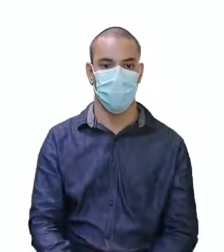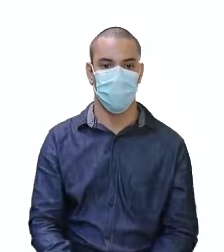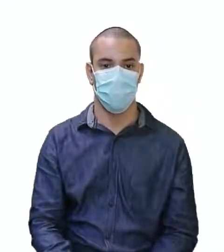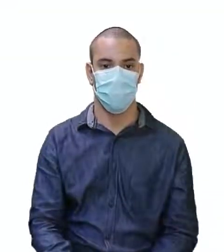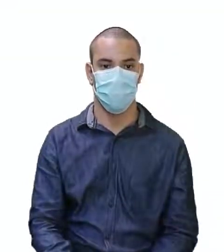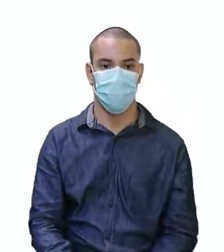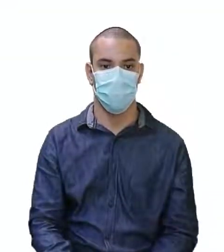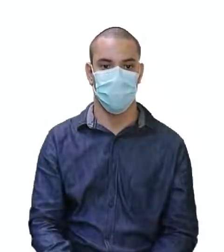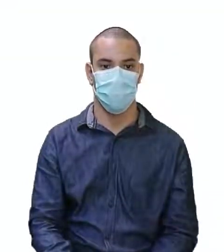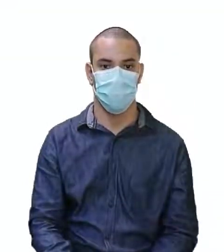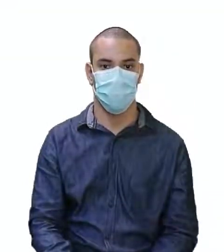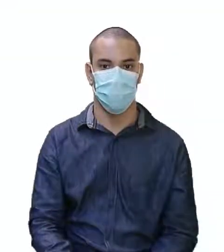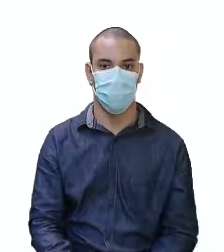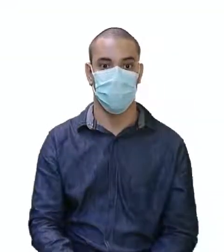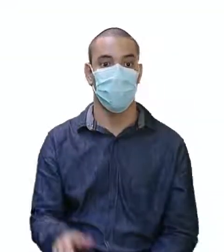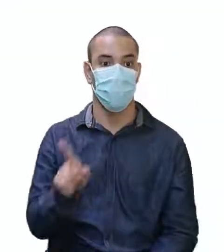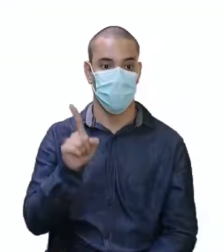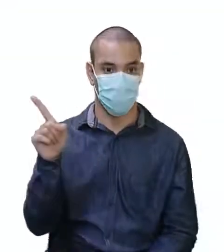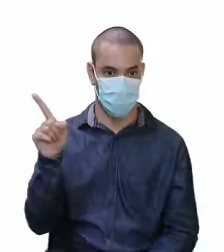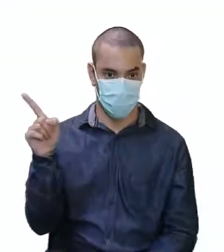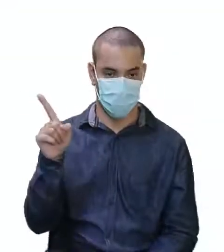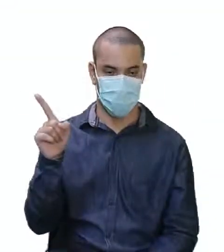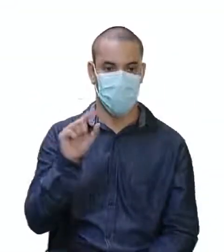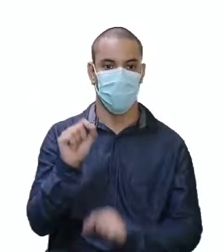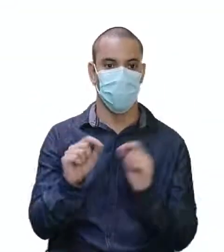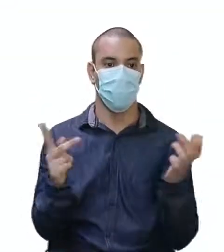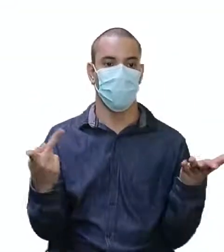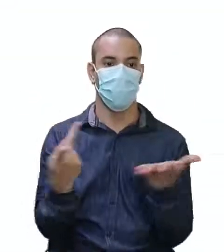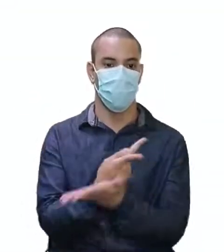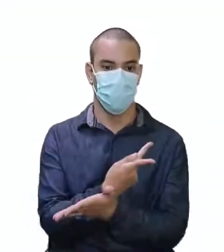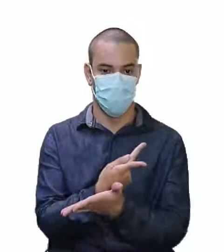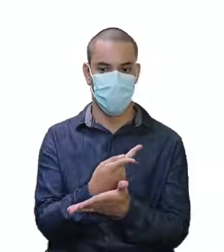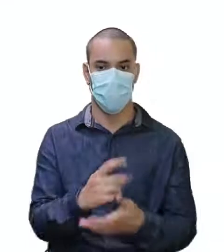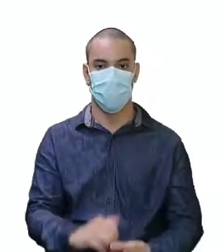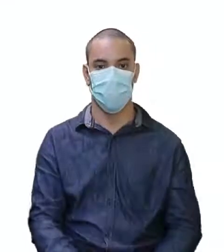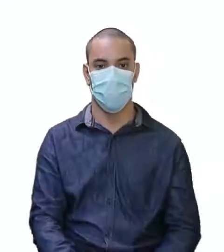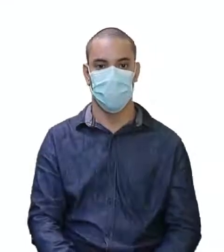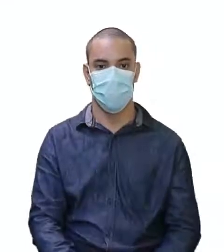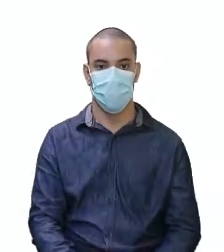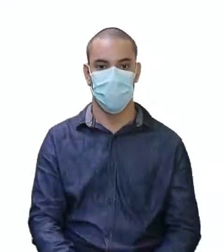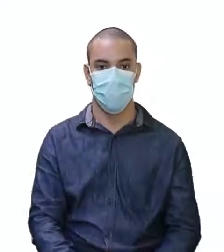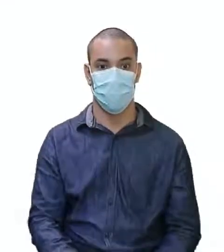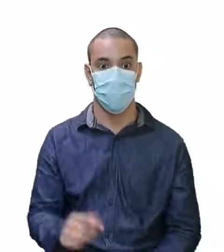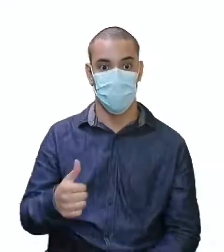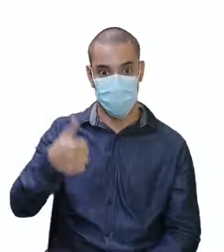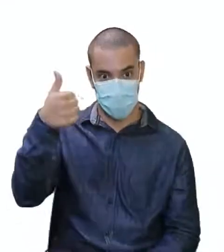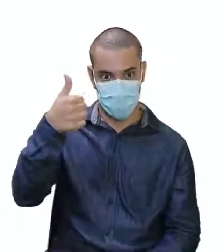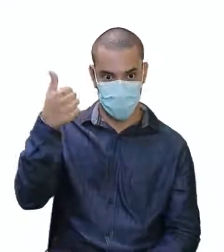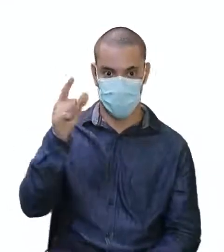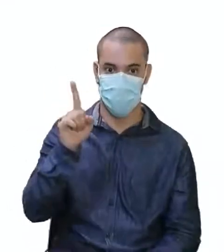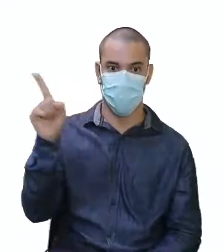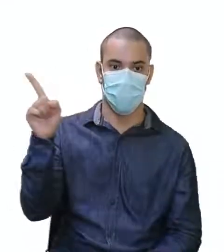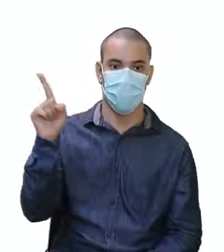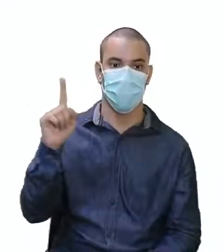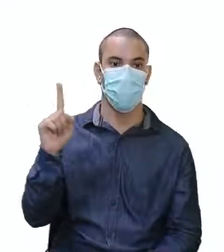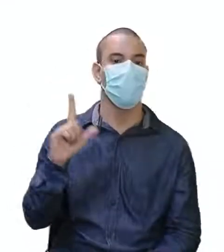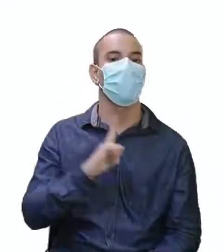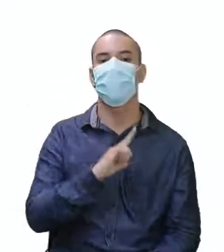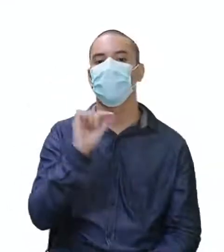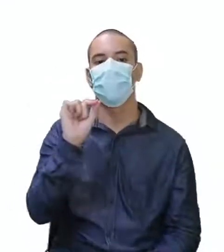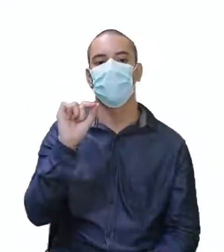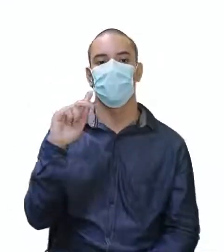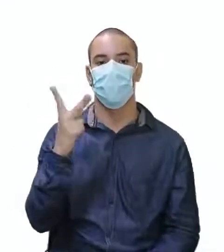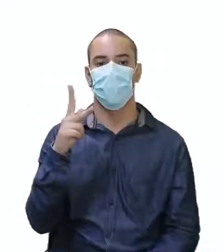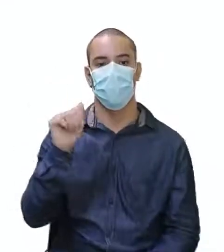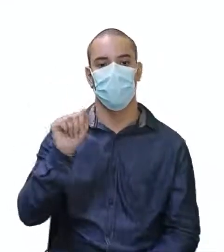Pronto. Só volta que eu passei sem querer a primeira tela aqui. Tá. No hábitat, a gente vai ter o quê? Assim,